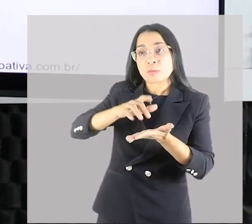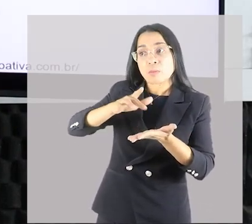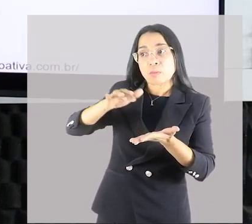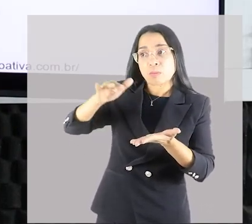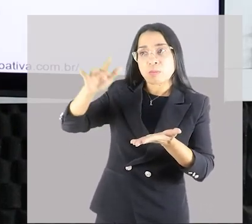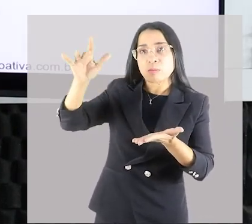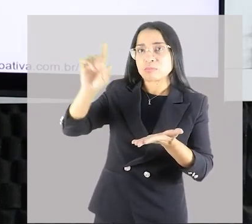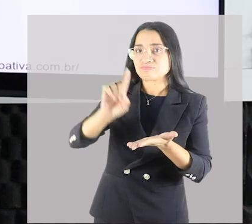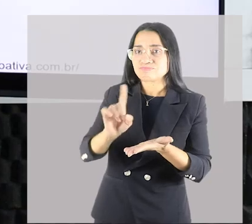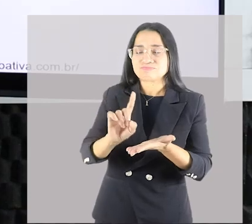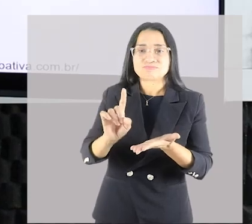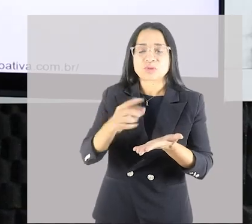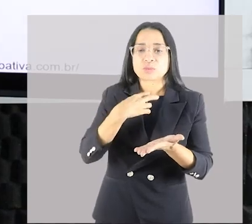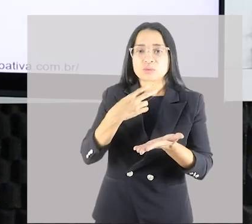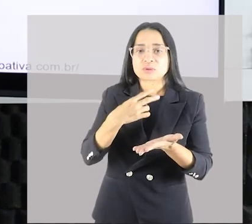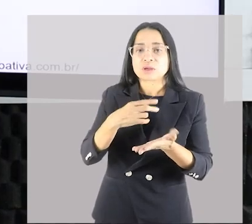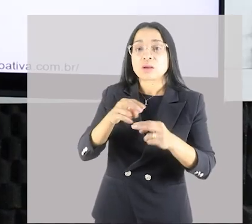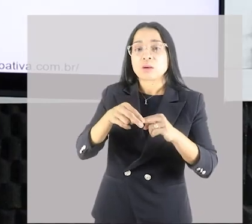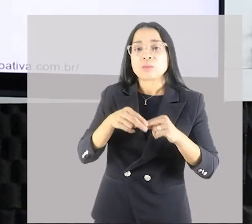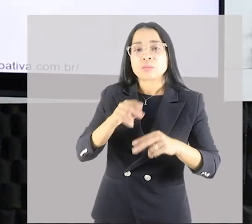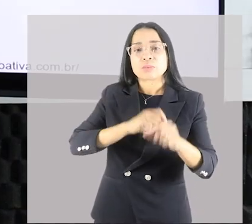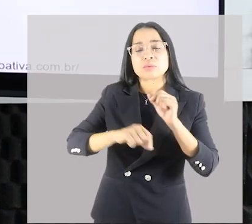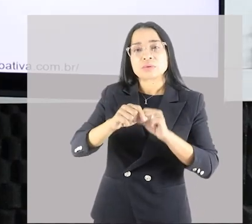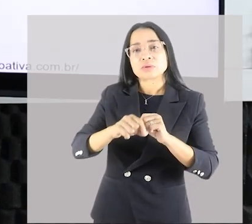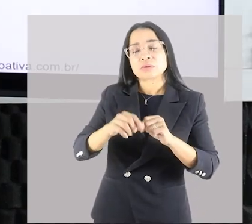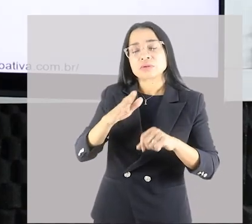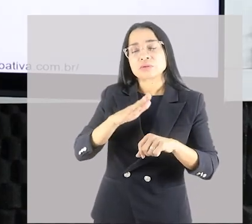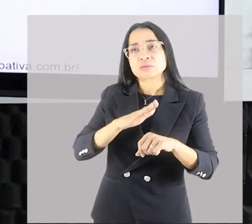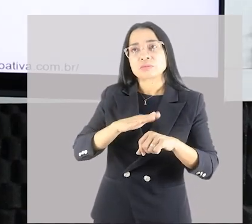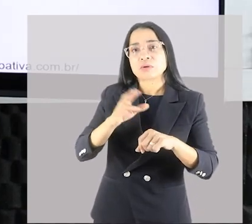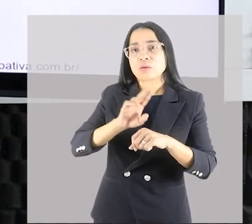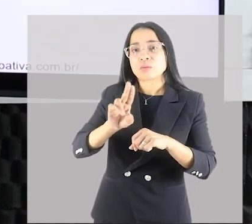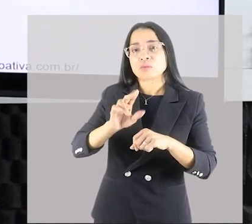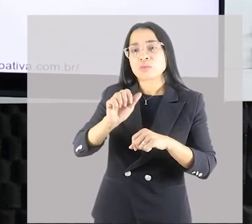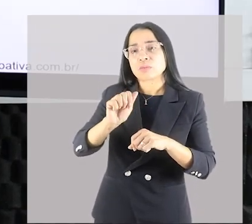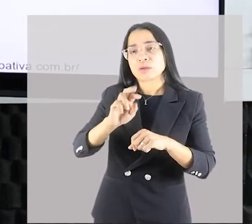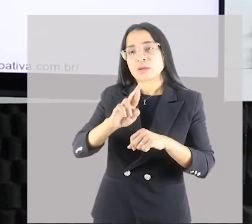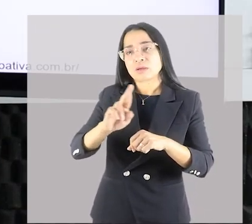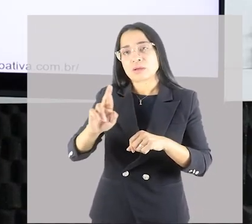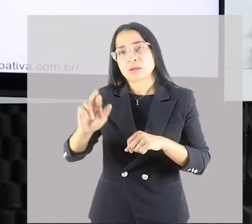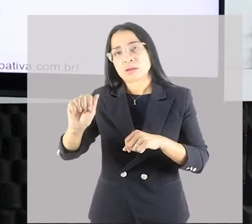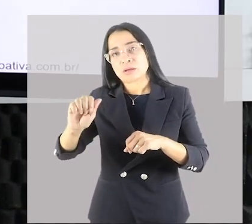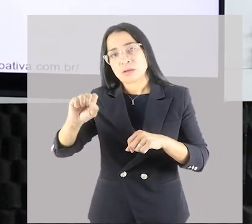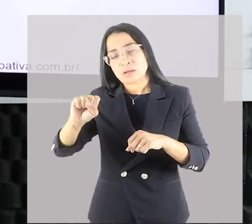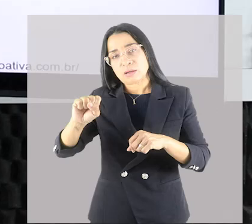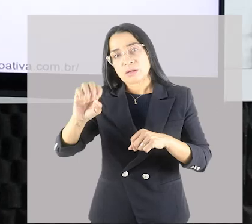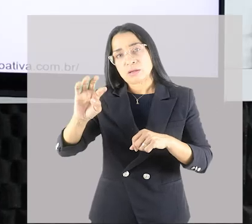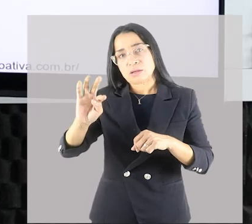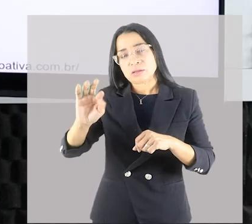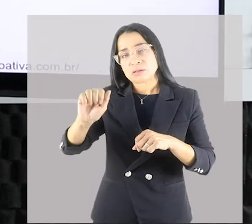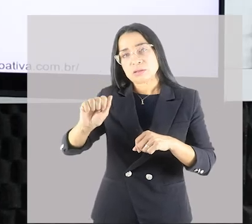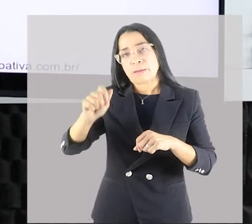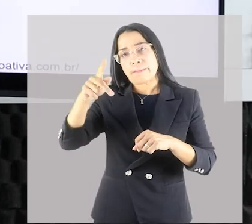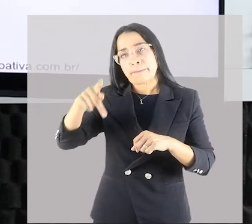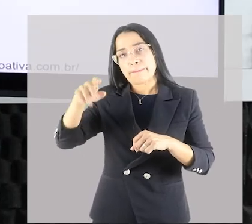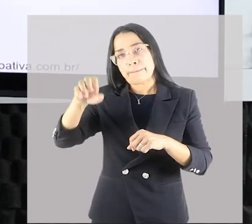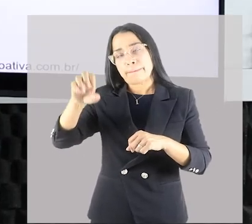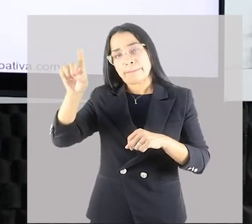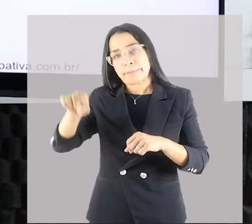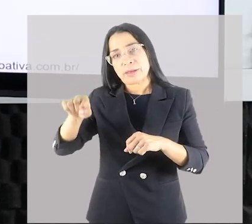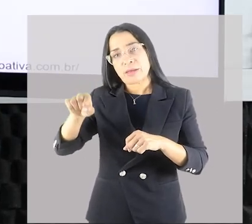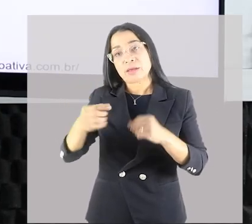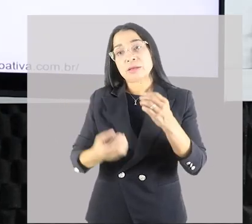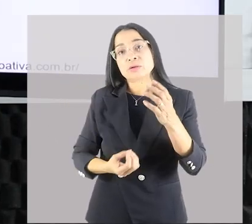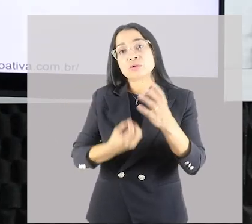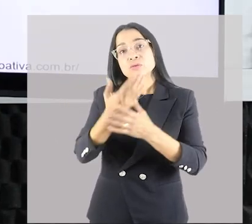Então daí surge o nome arrastapé, que deu essa origem ao que conhecemos